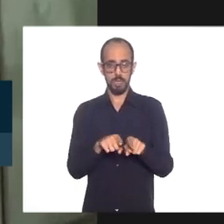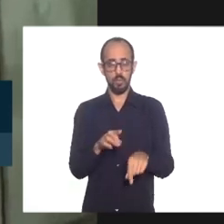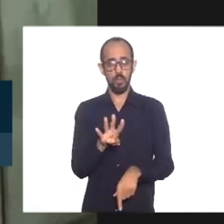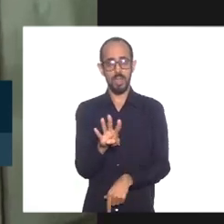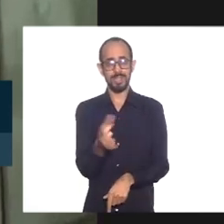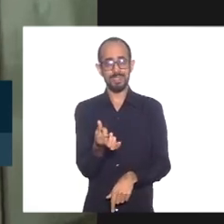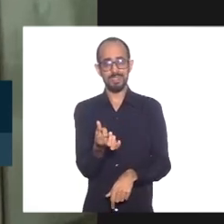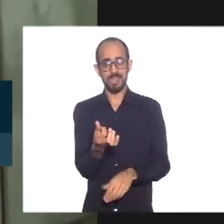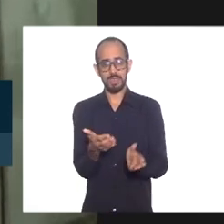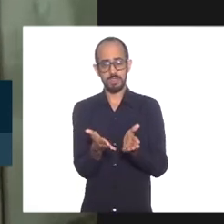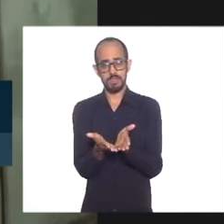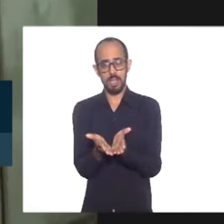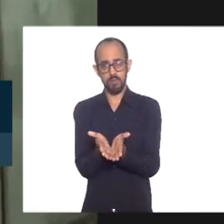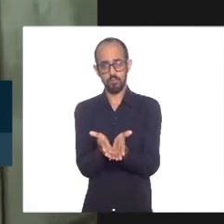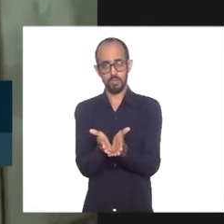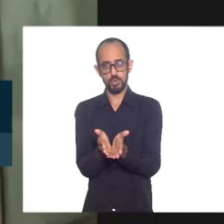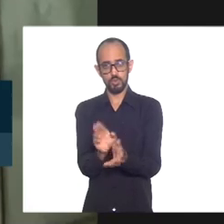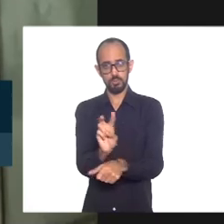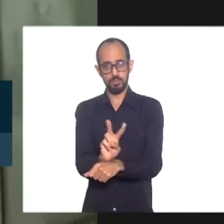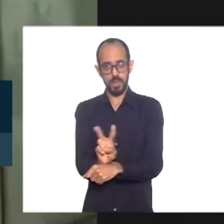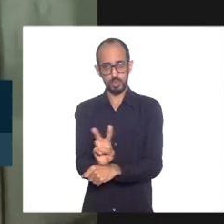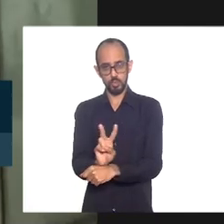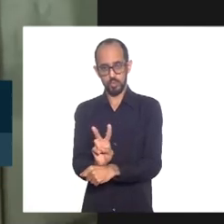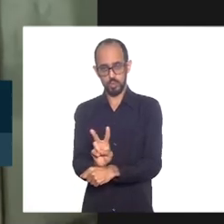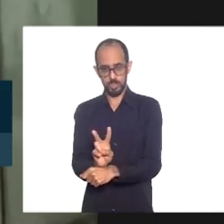patrulha. Então, existem